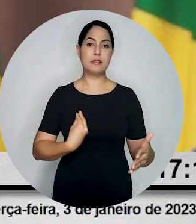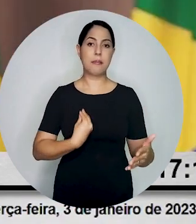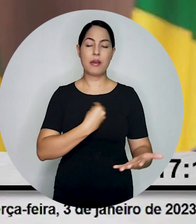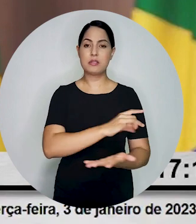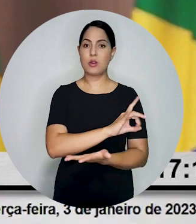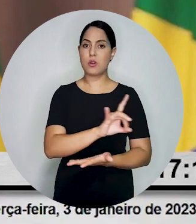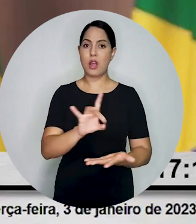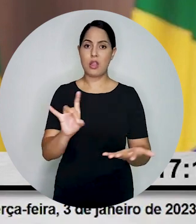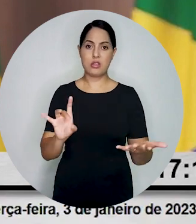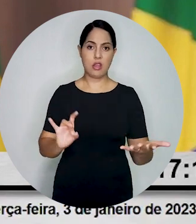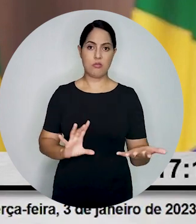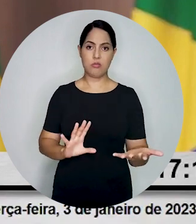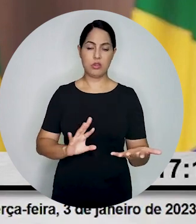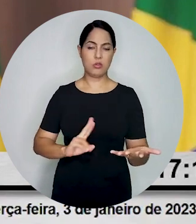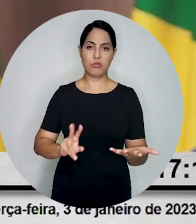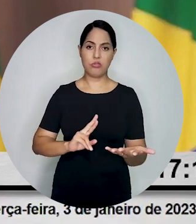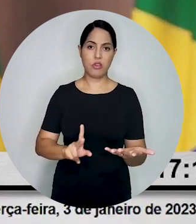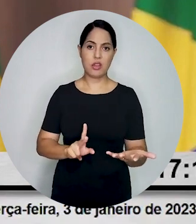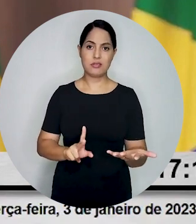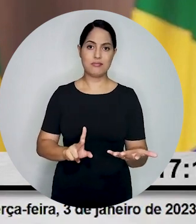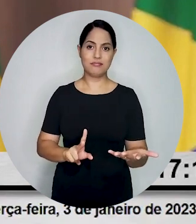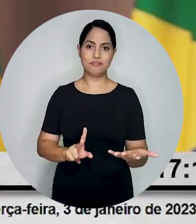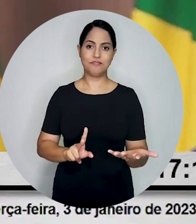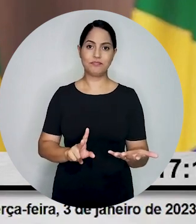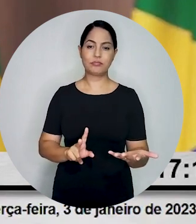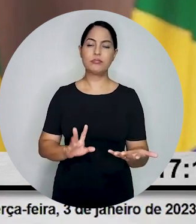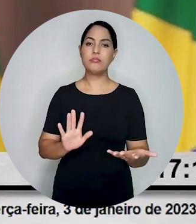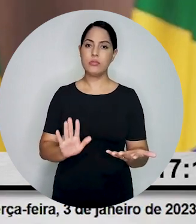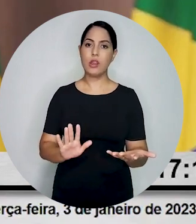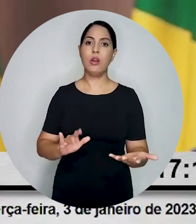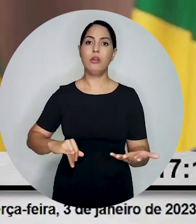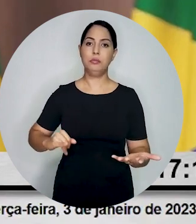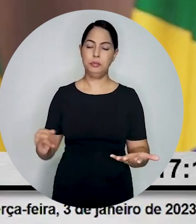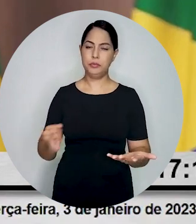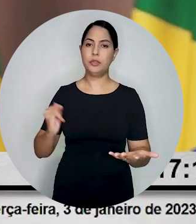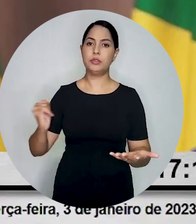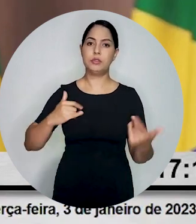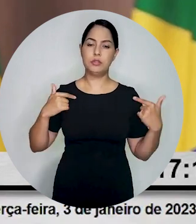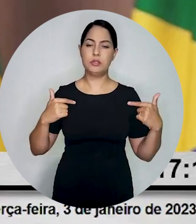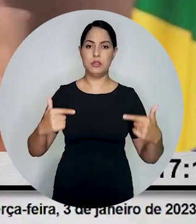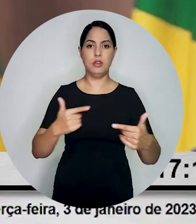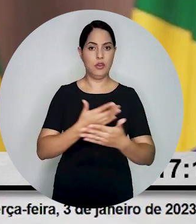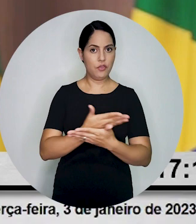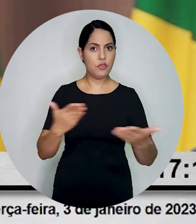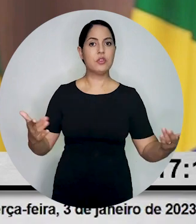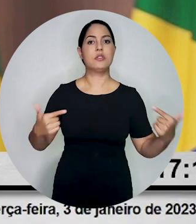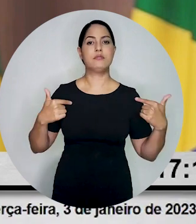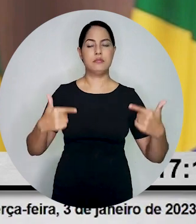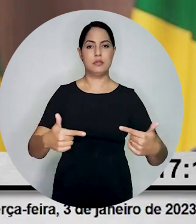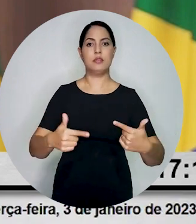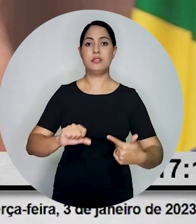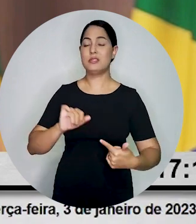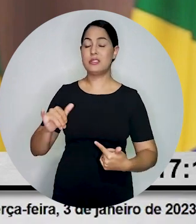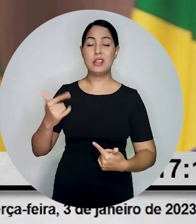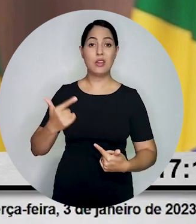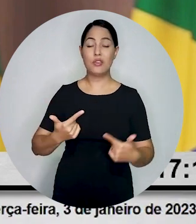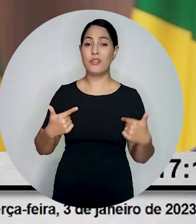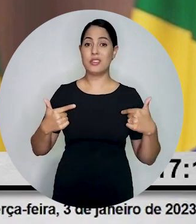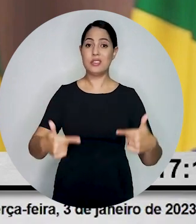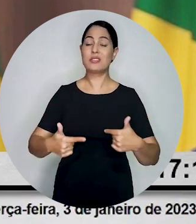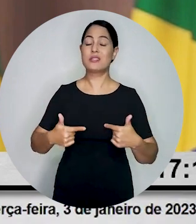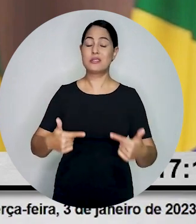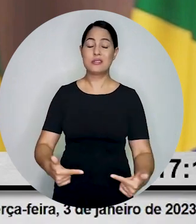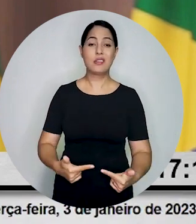não fossem a participação de cada um de vocês, as ações realizadas. Se não fossem as ações que